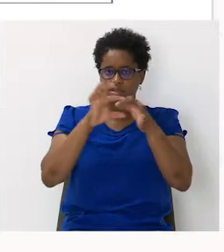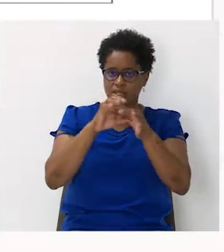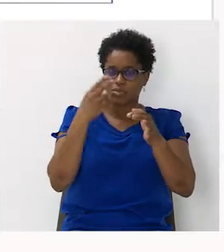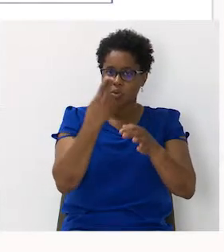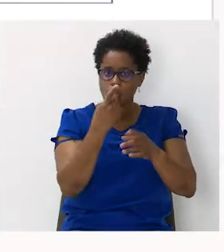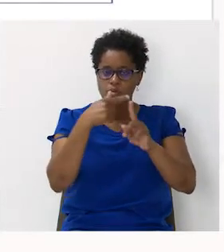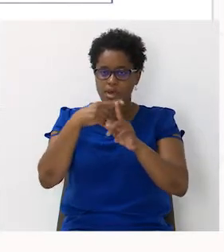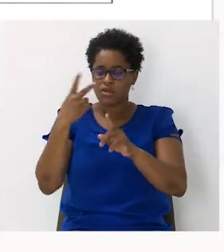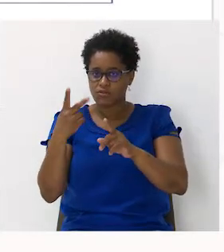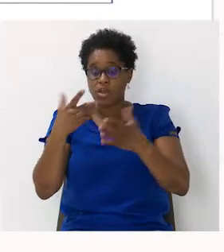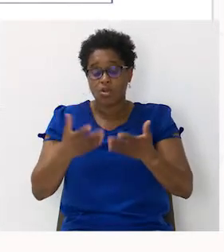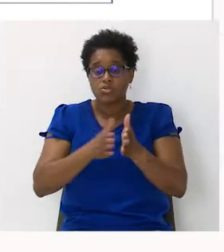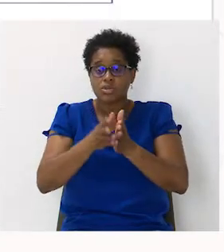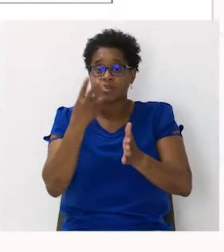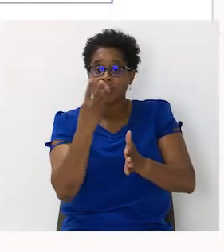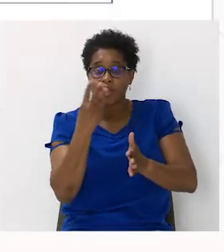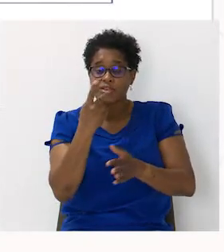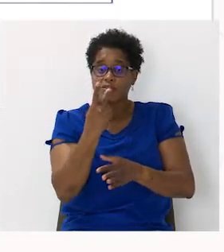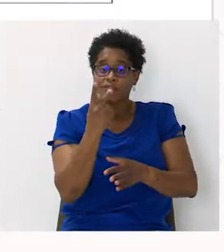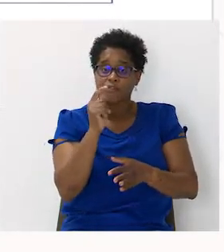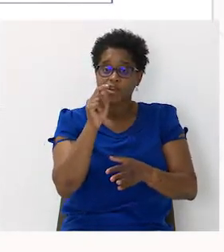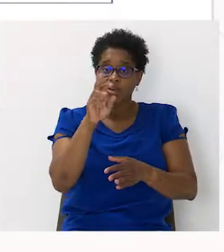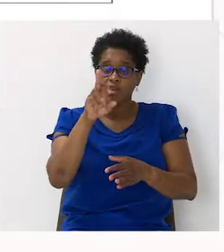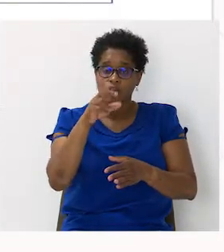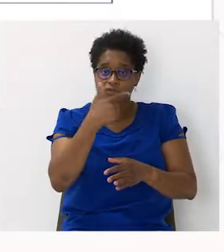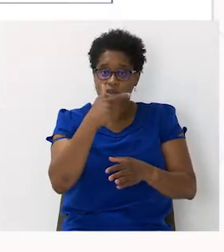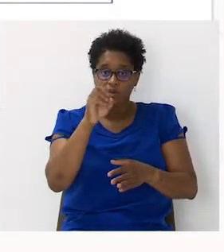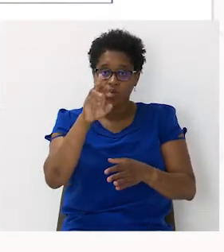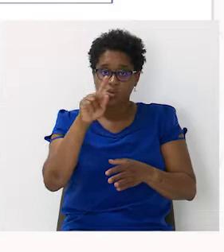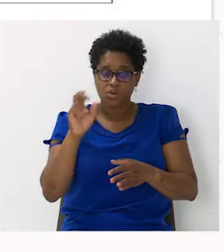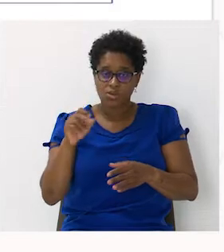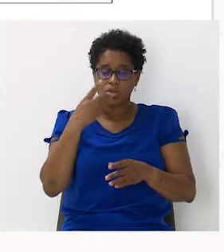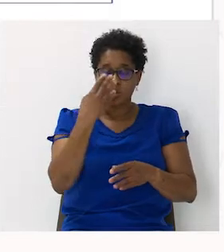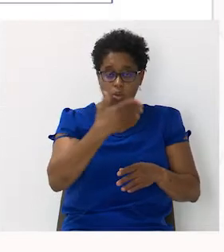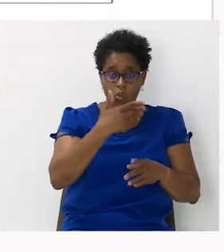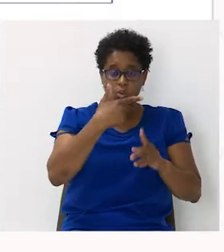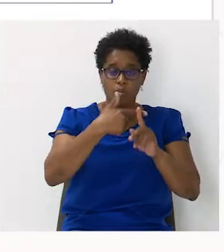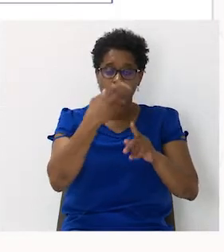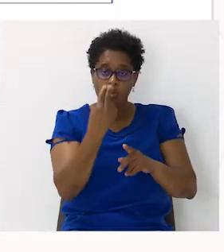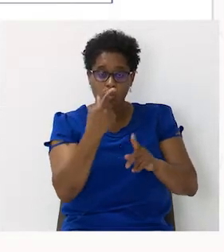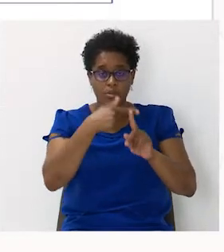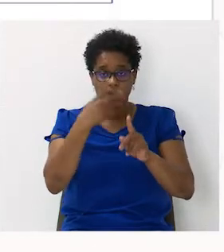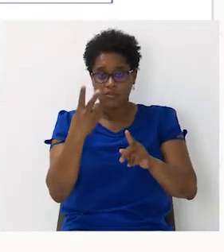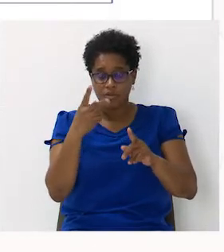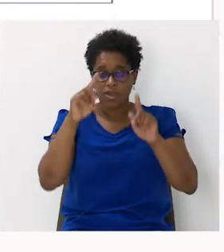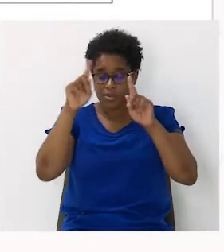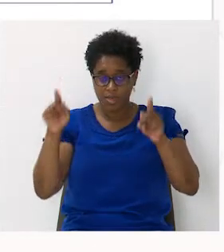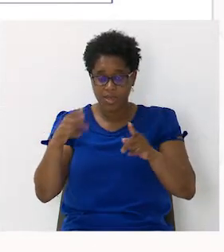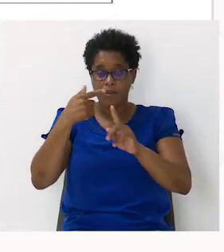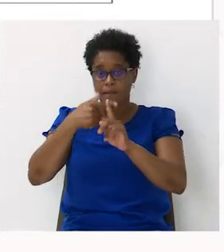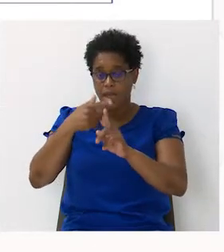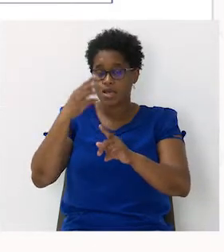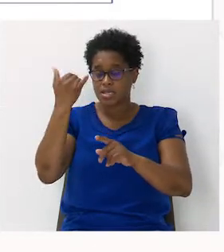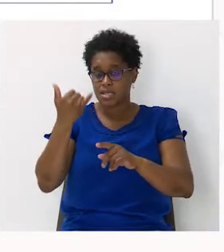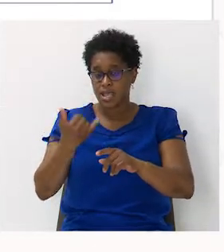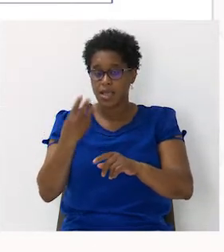3 vetores. U mais V, entre parênteses, mais W. Feito essa